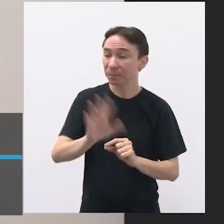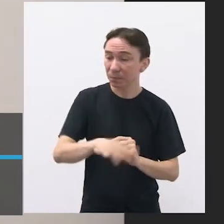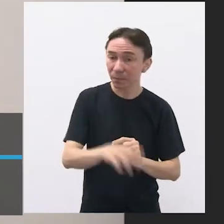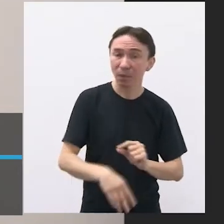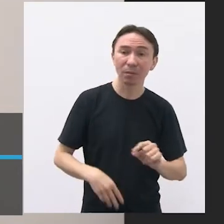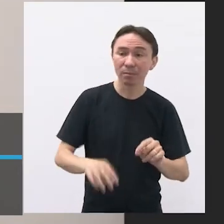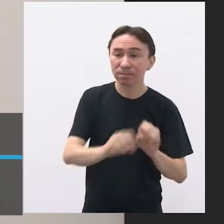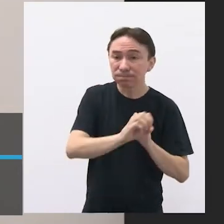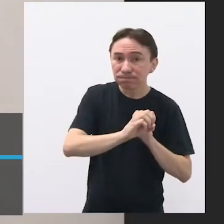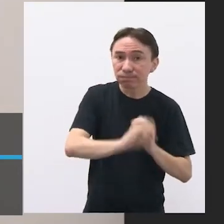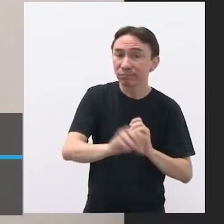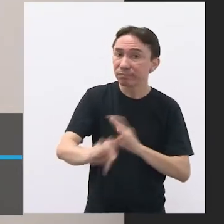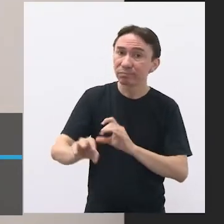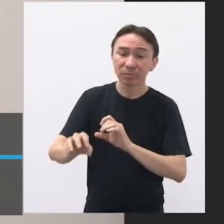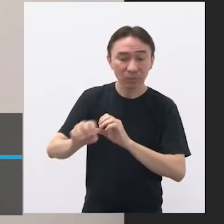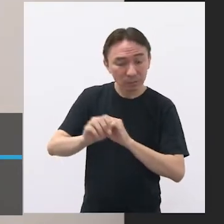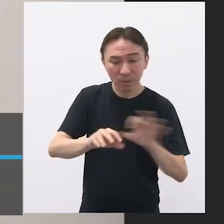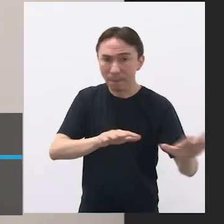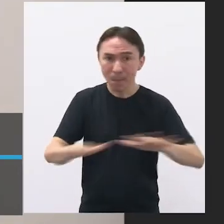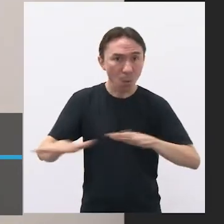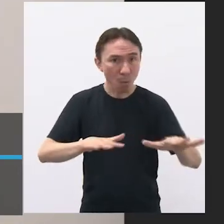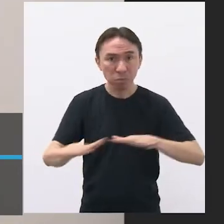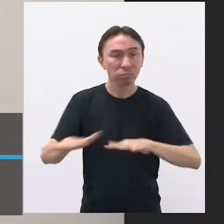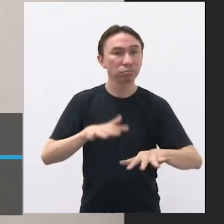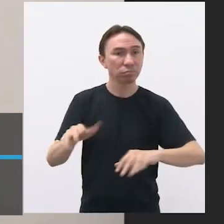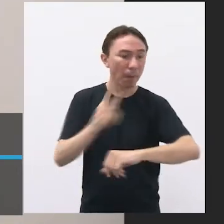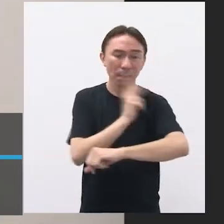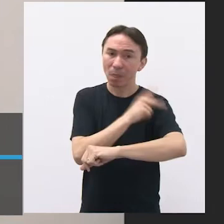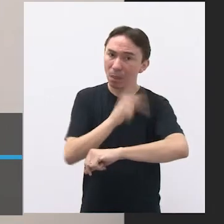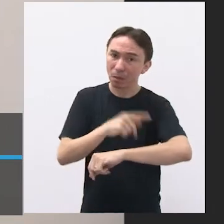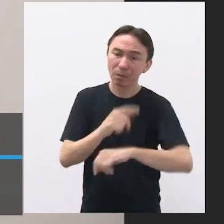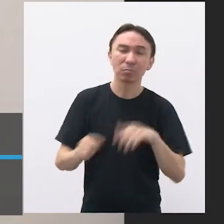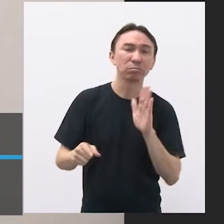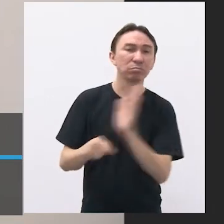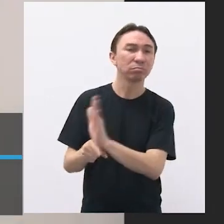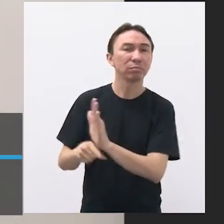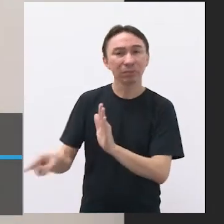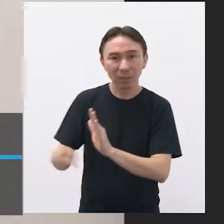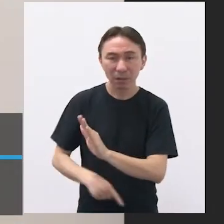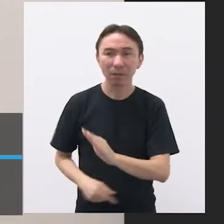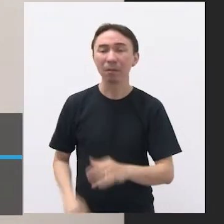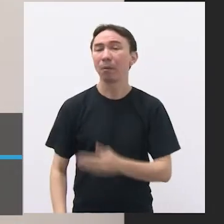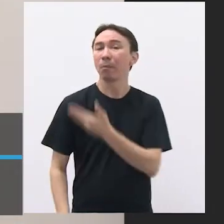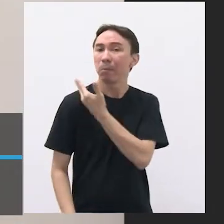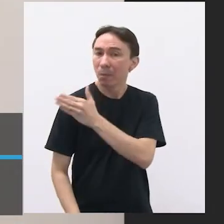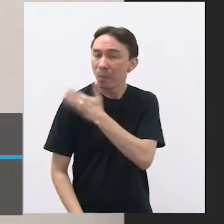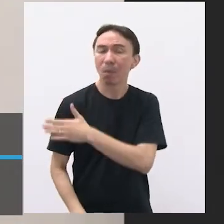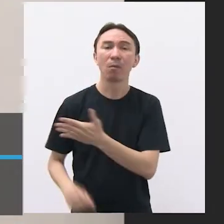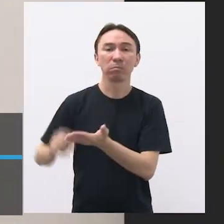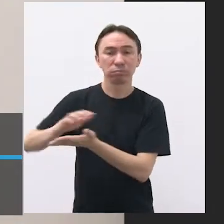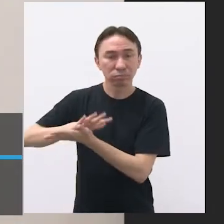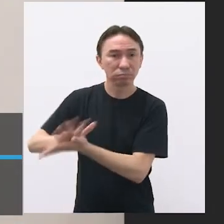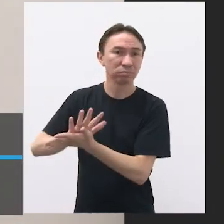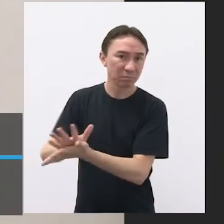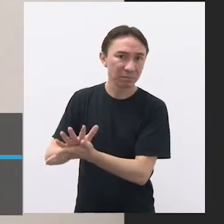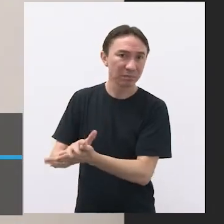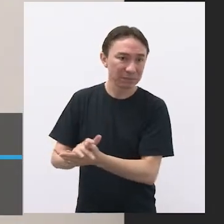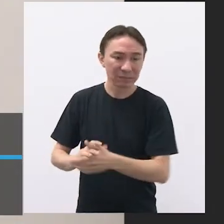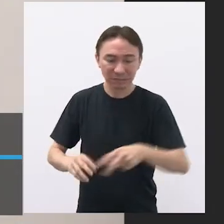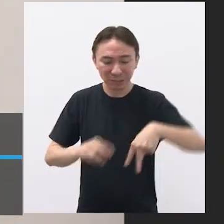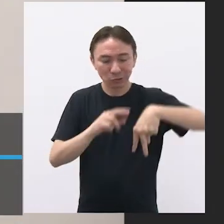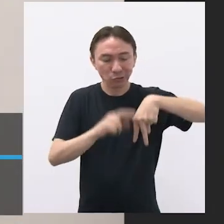desconstruir e superar preconceitos e ações discriminatórias com a diferença de gênero.